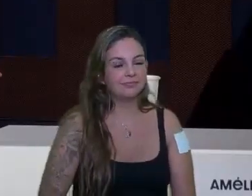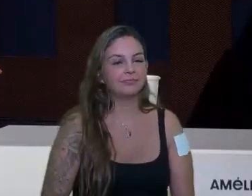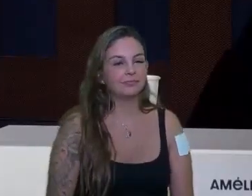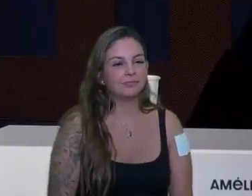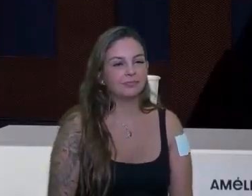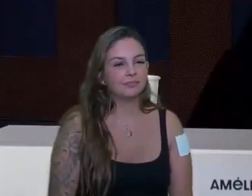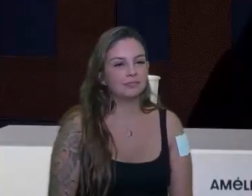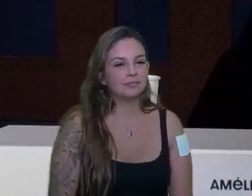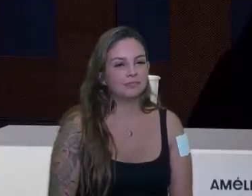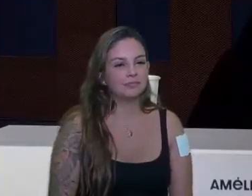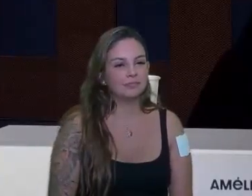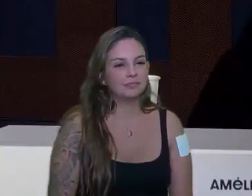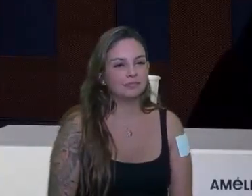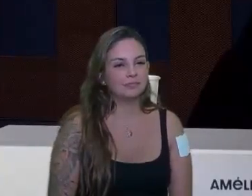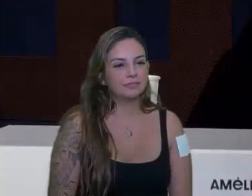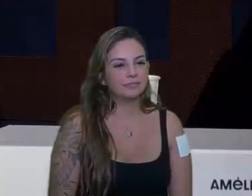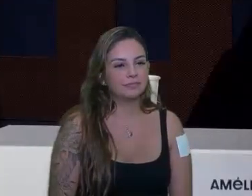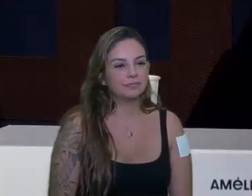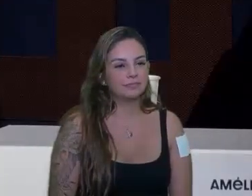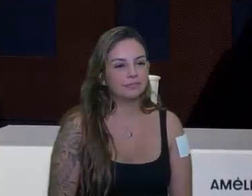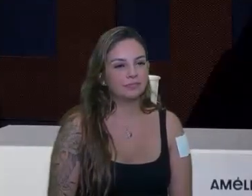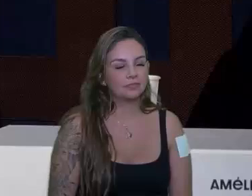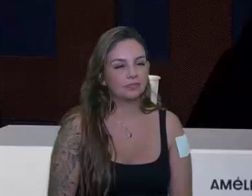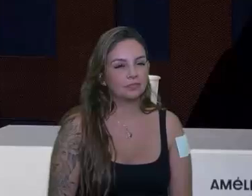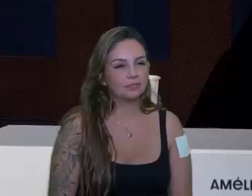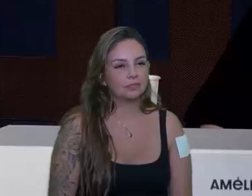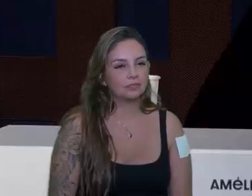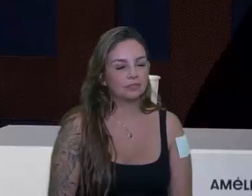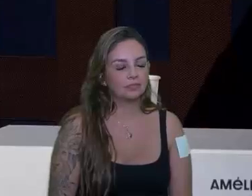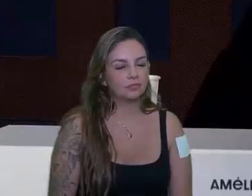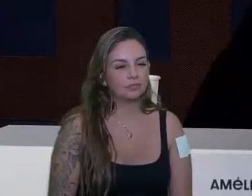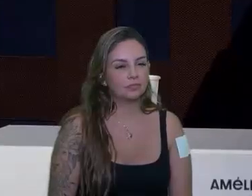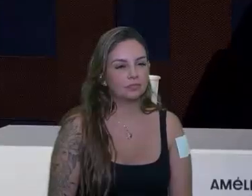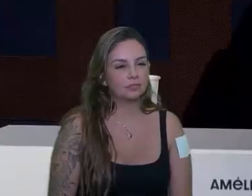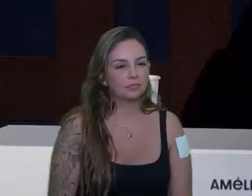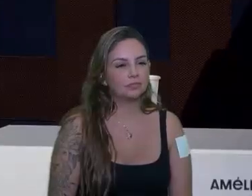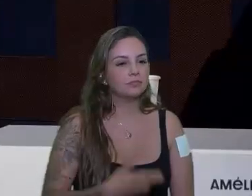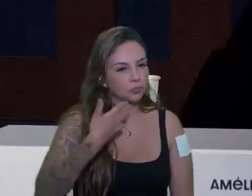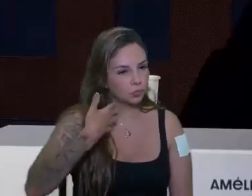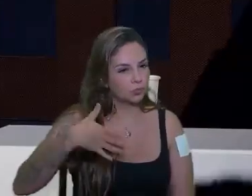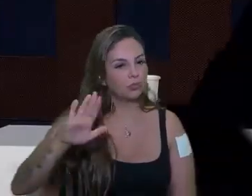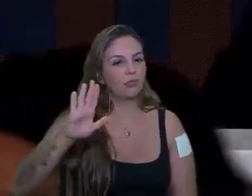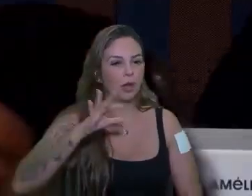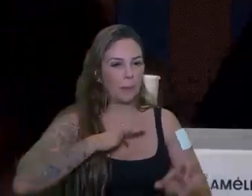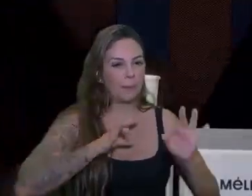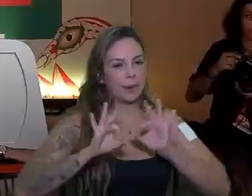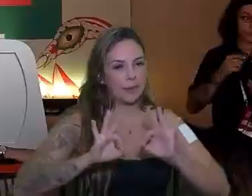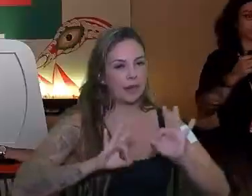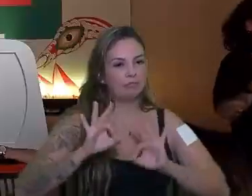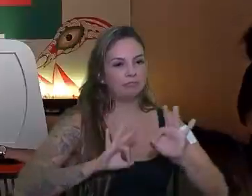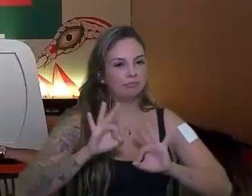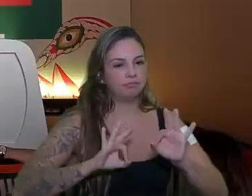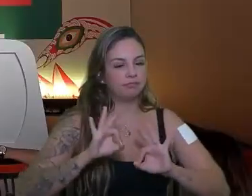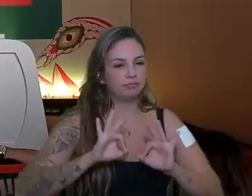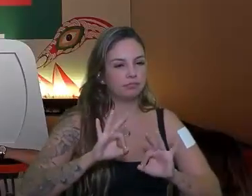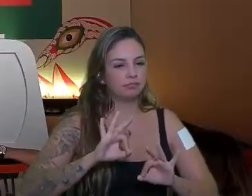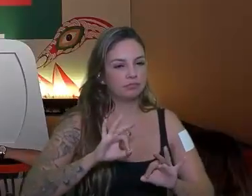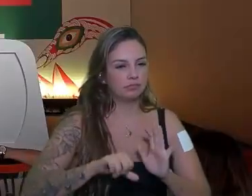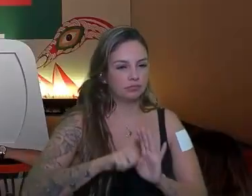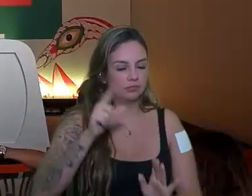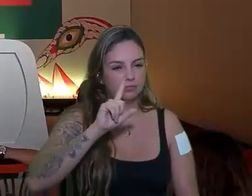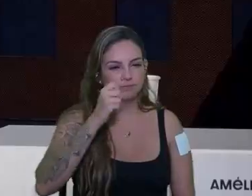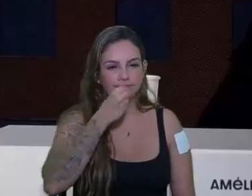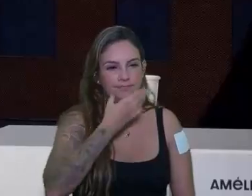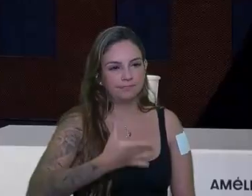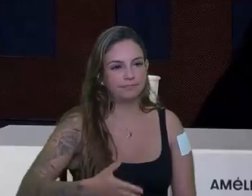vestibular. E aí eu coloquei de lado, eu fiquei um tempo sem escrever e fui me preparando desse jeito. Mas o meu primeiro ano